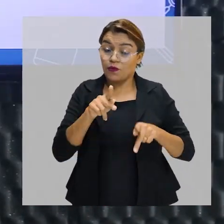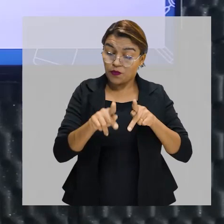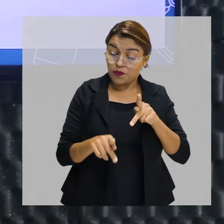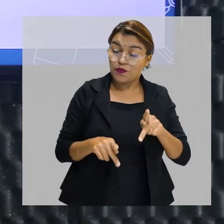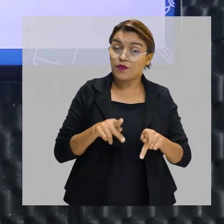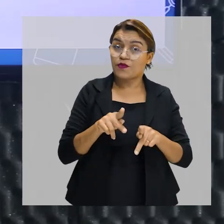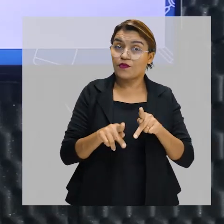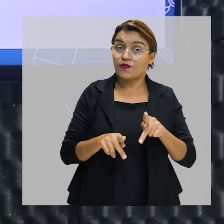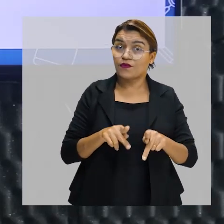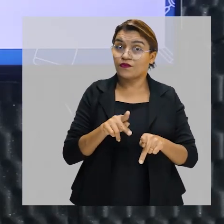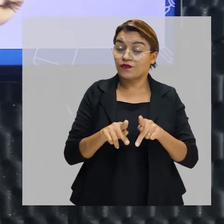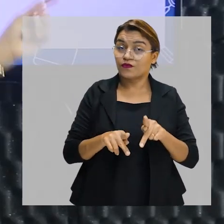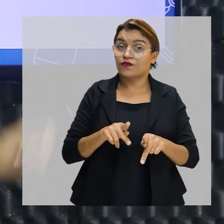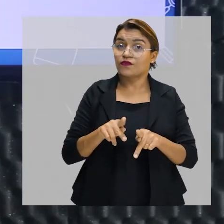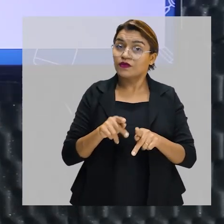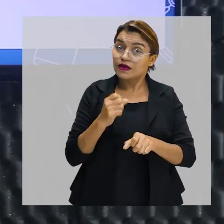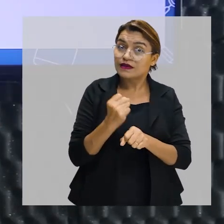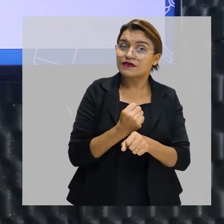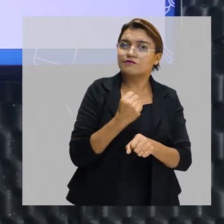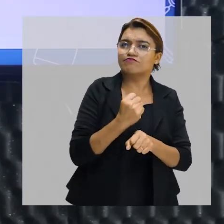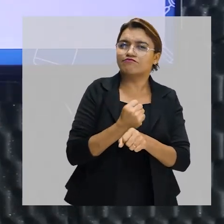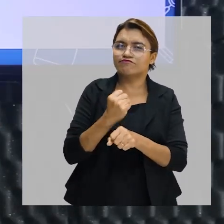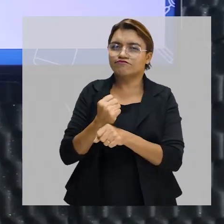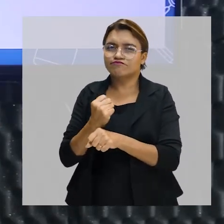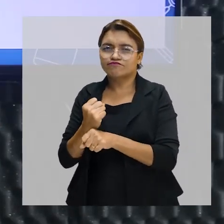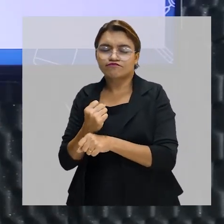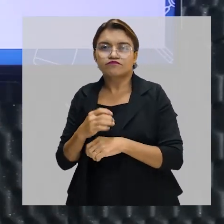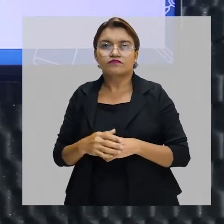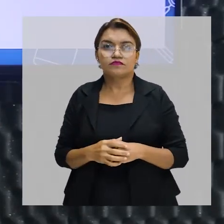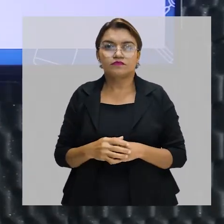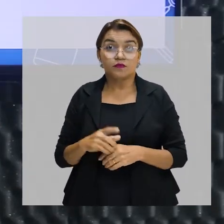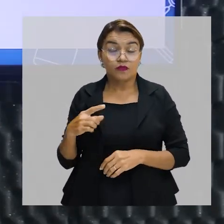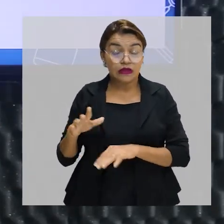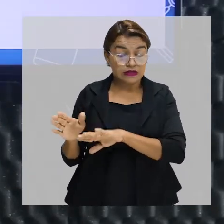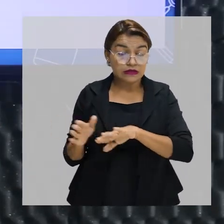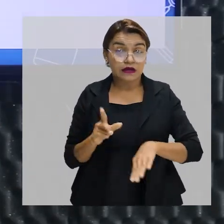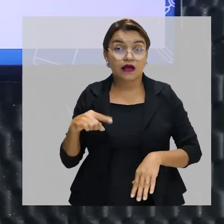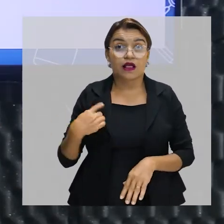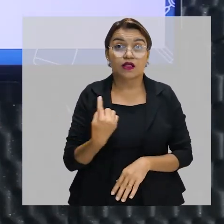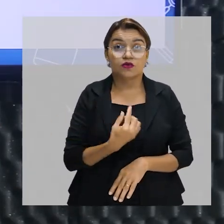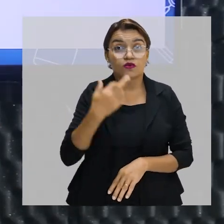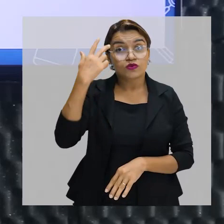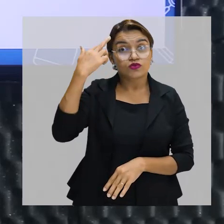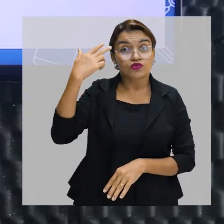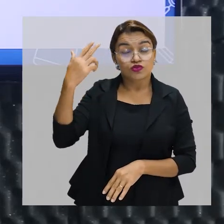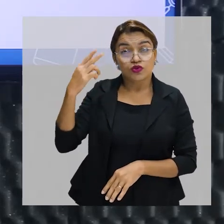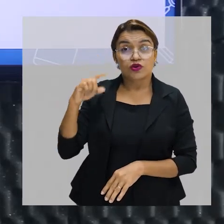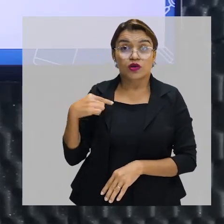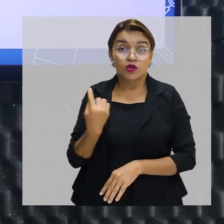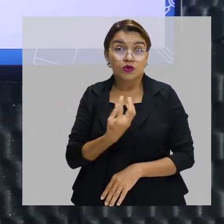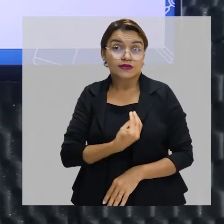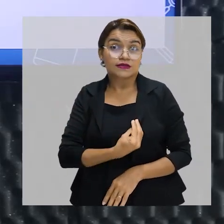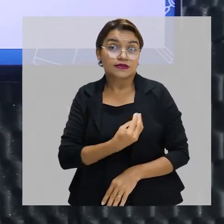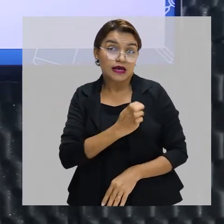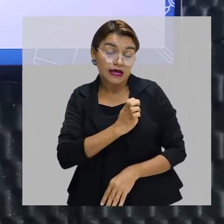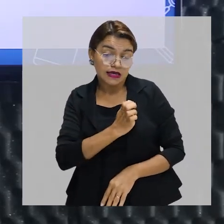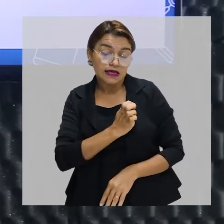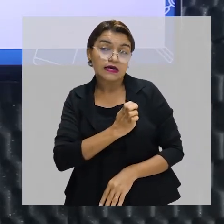povo, olha só, que constrói. Toda a nossa história, toda a nossa riqueza, toda a